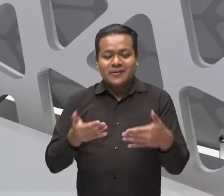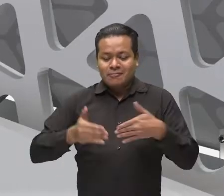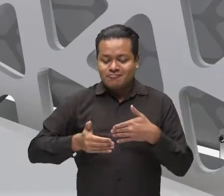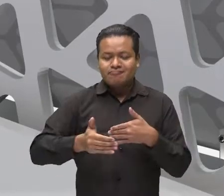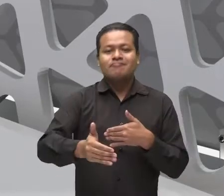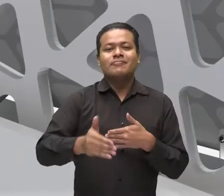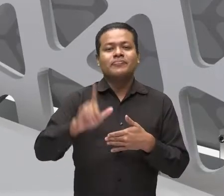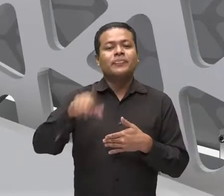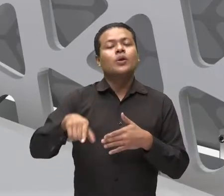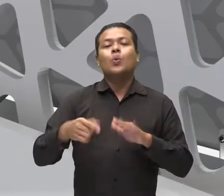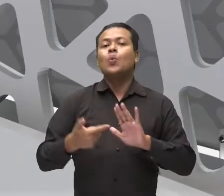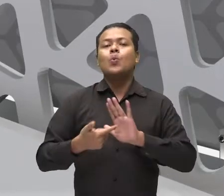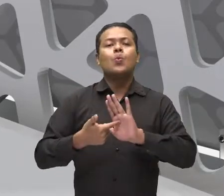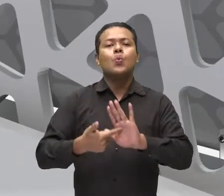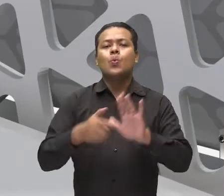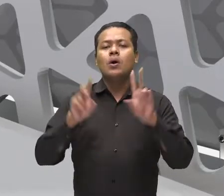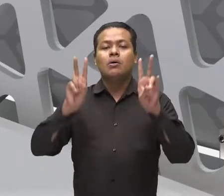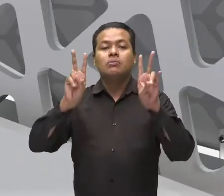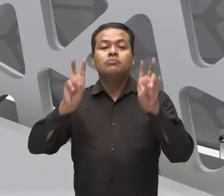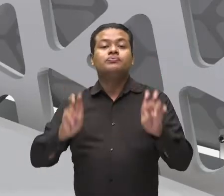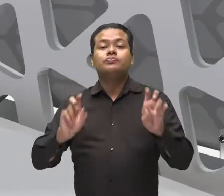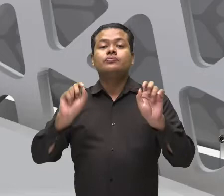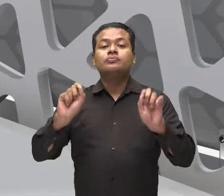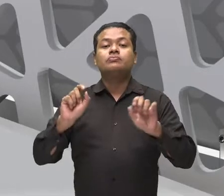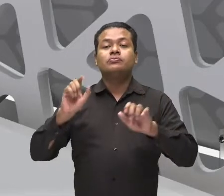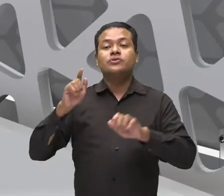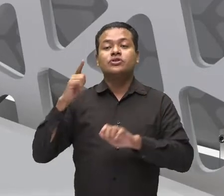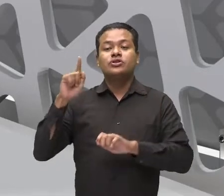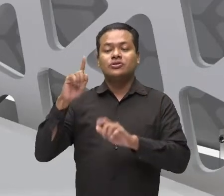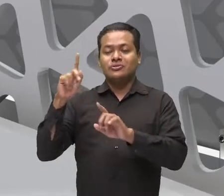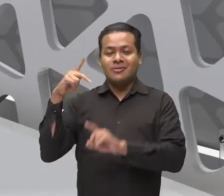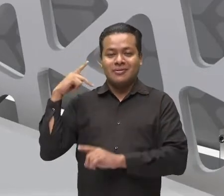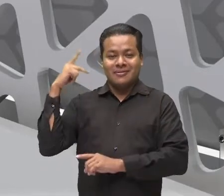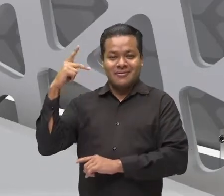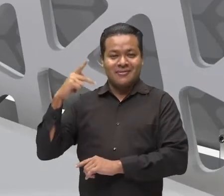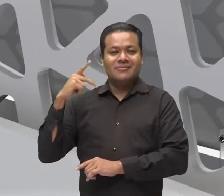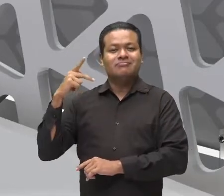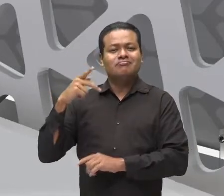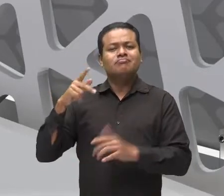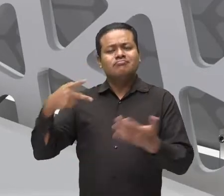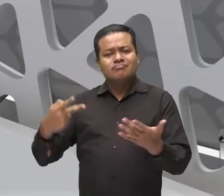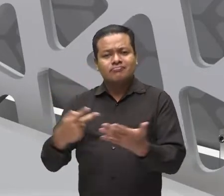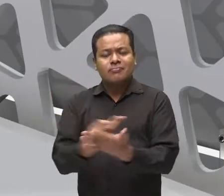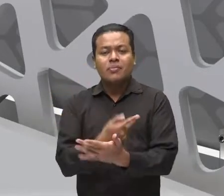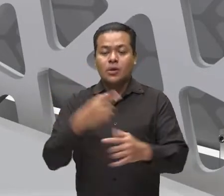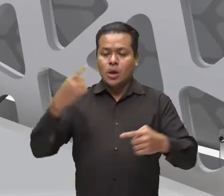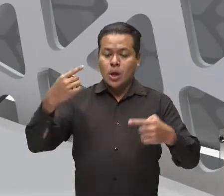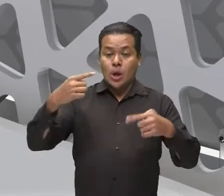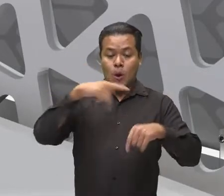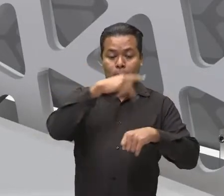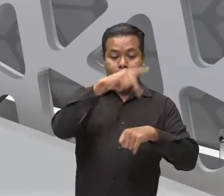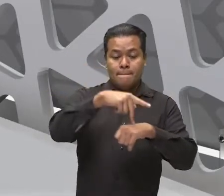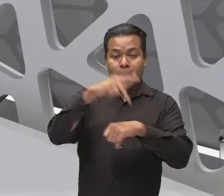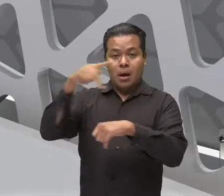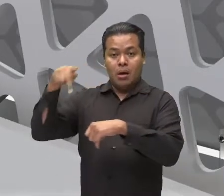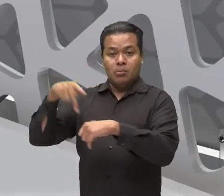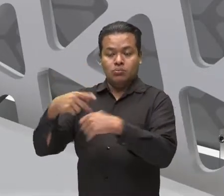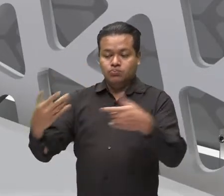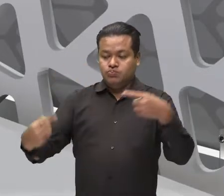curso, nós estamos estudando sobre questões geopolíticas, né? Situações aí entre países,